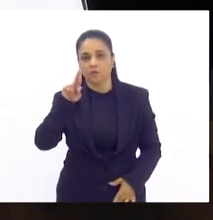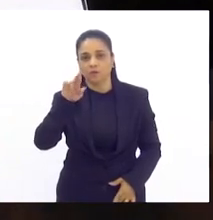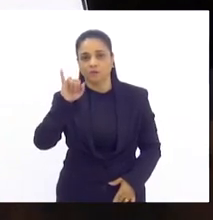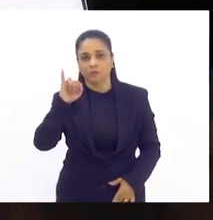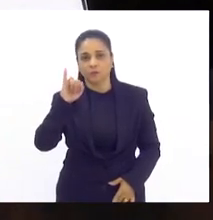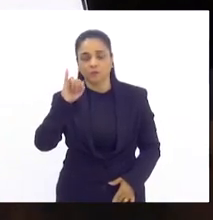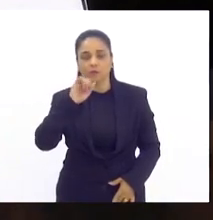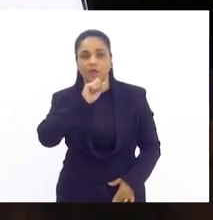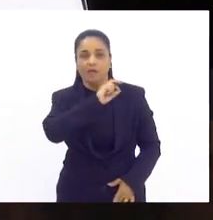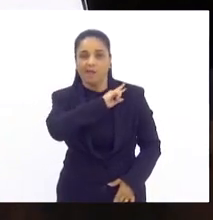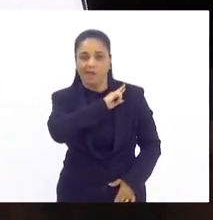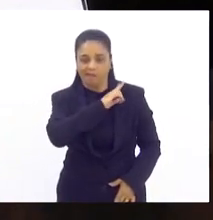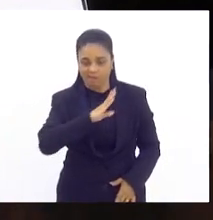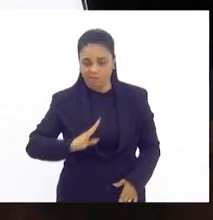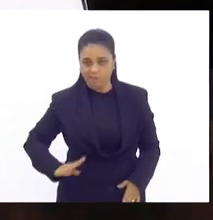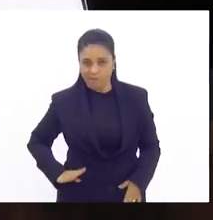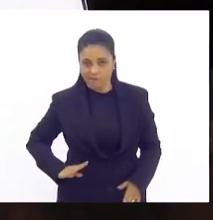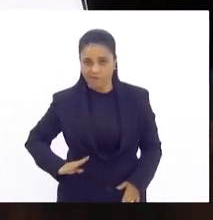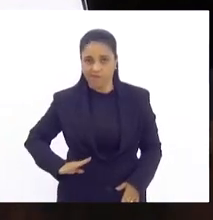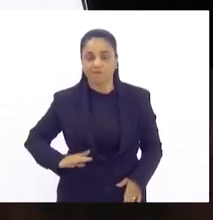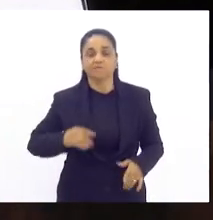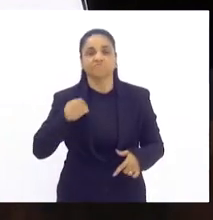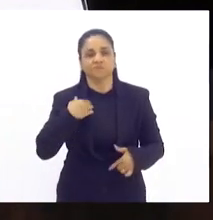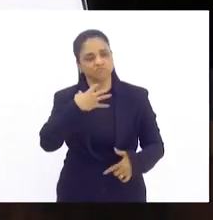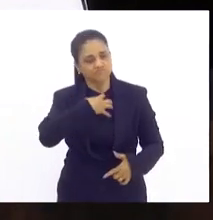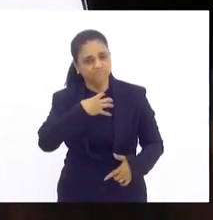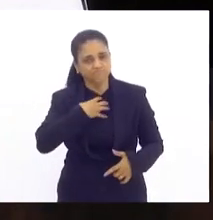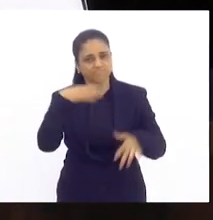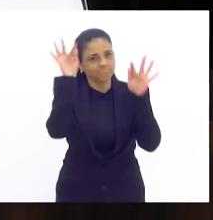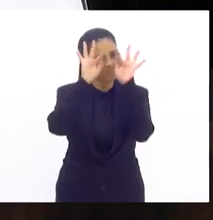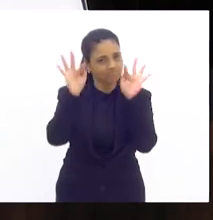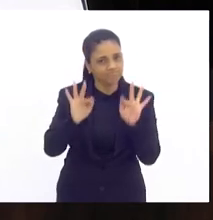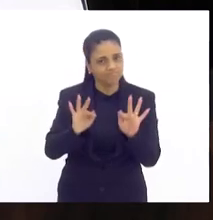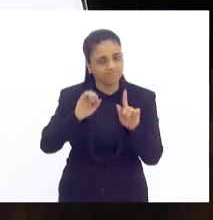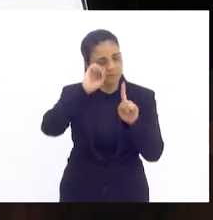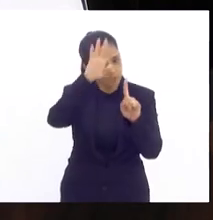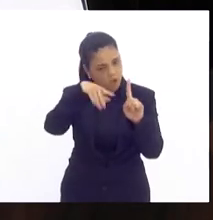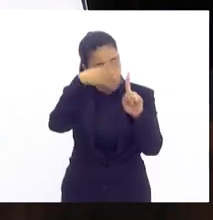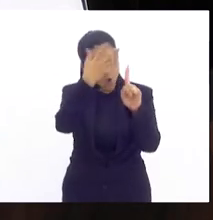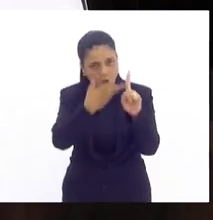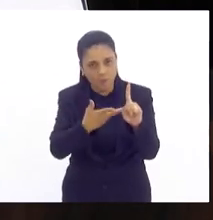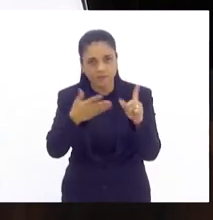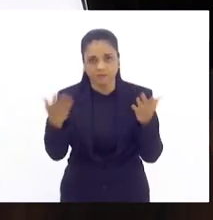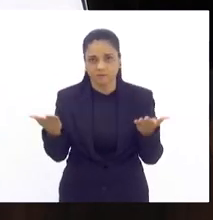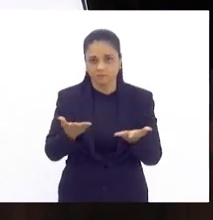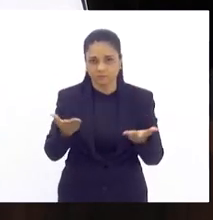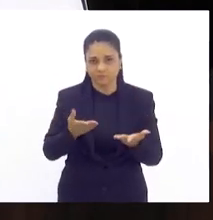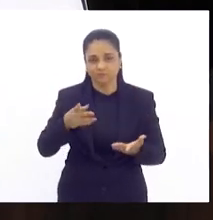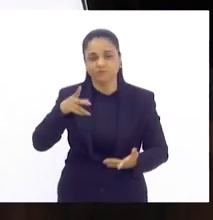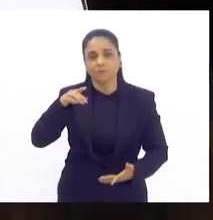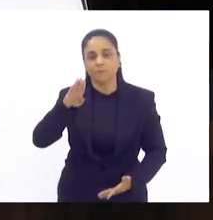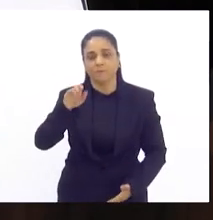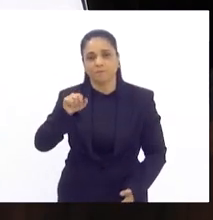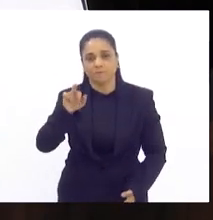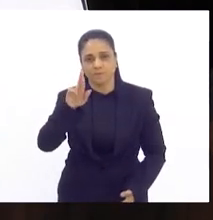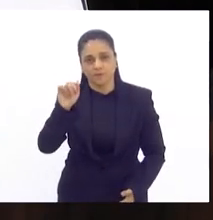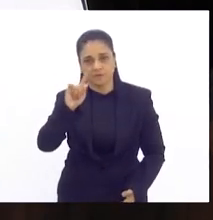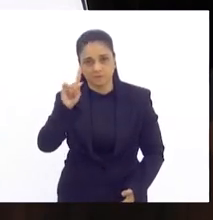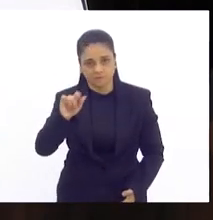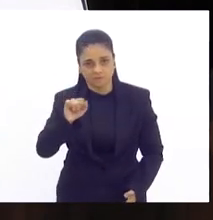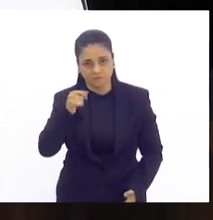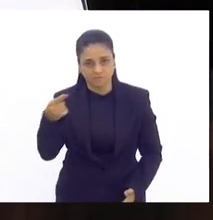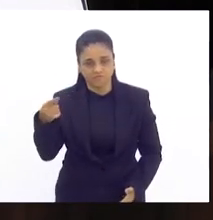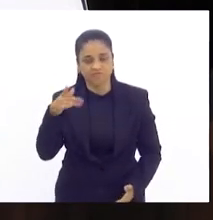e fico muito feliz com essa homenagem, deputado Pedro Brazão, porque, quando